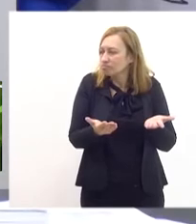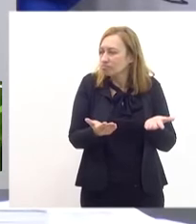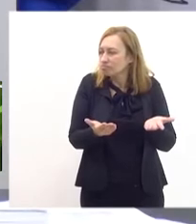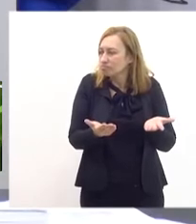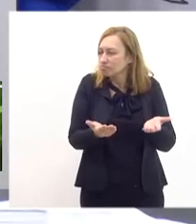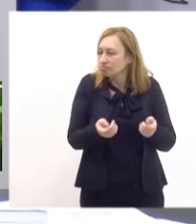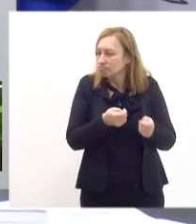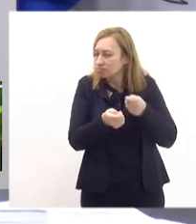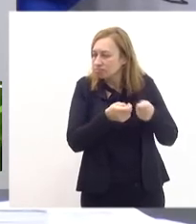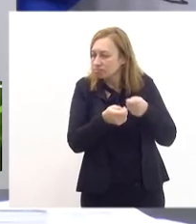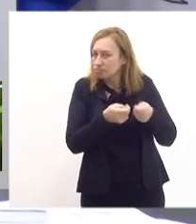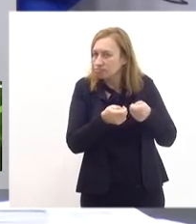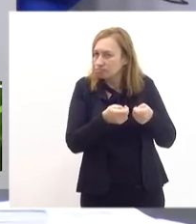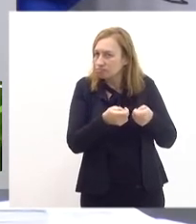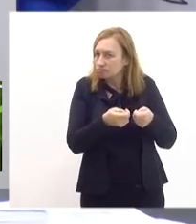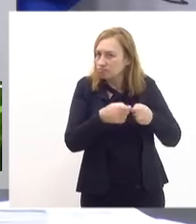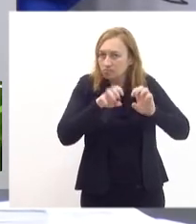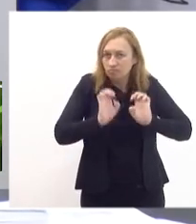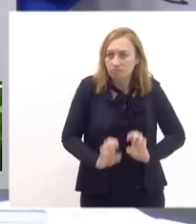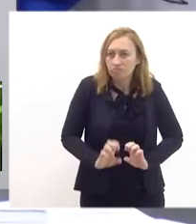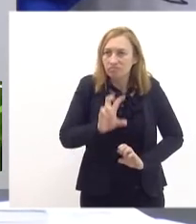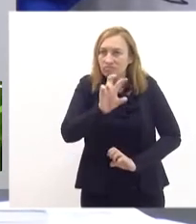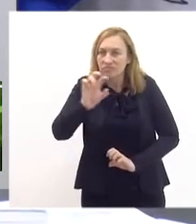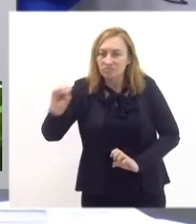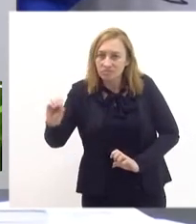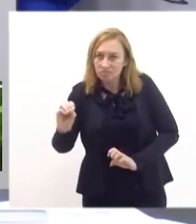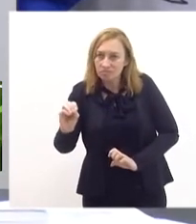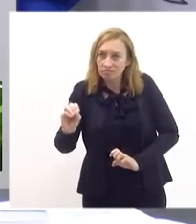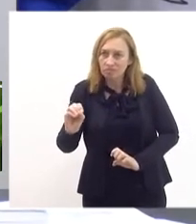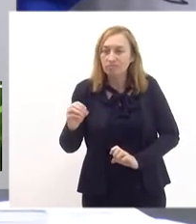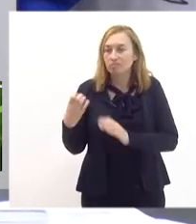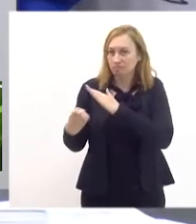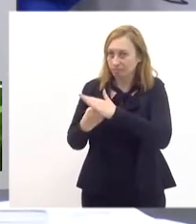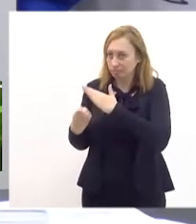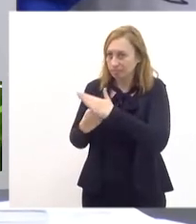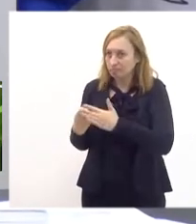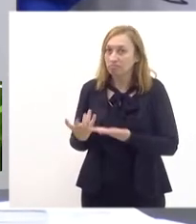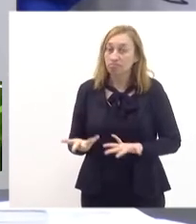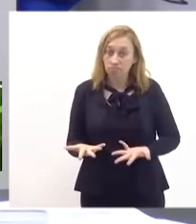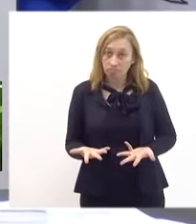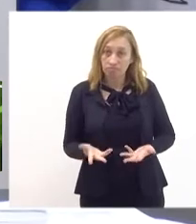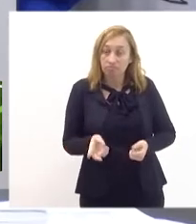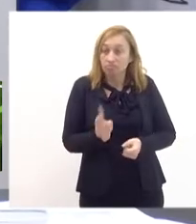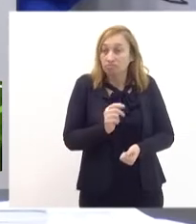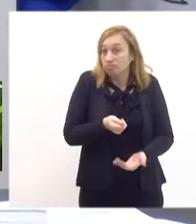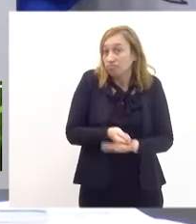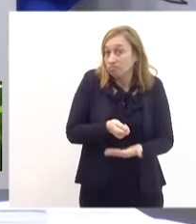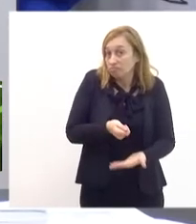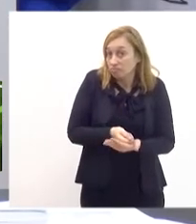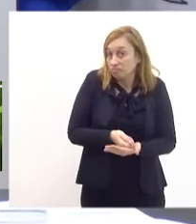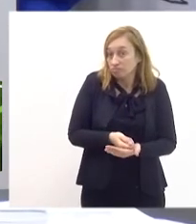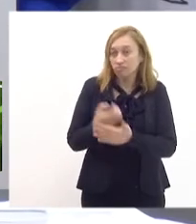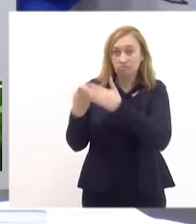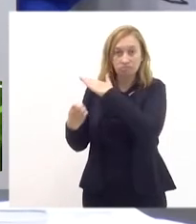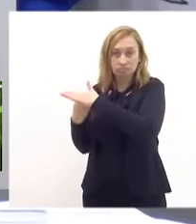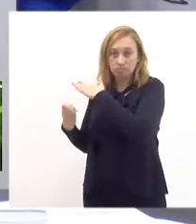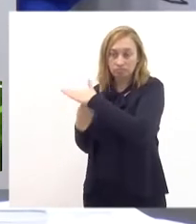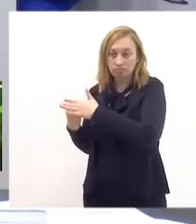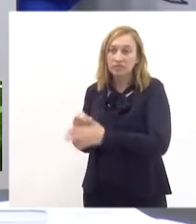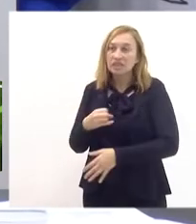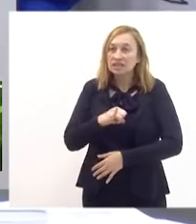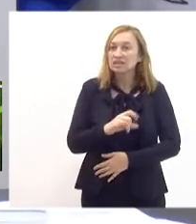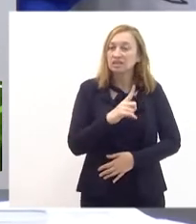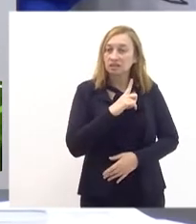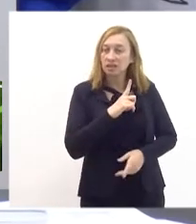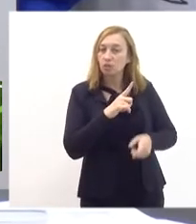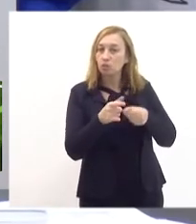o controle de integridade de 500 empresas. Ela iria cobrar da empresa se ela tem